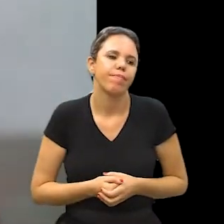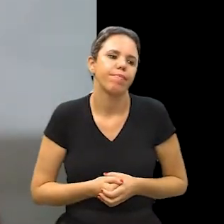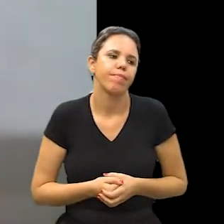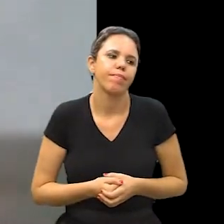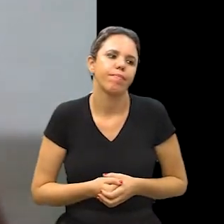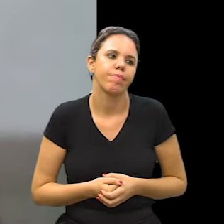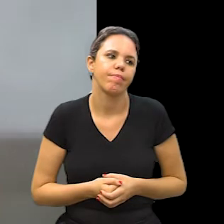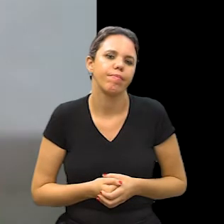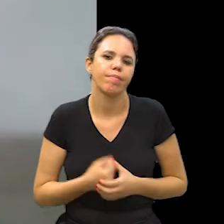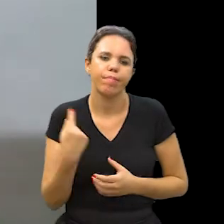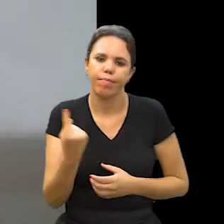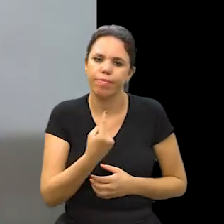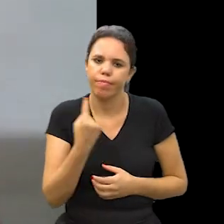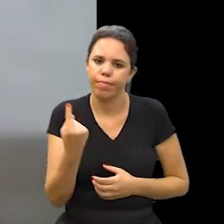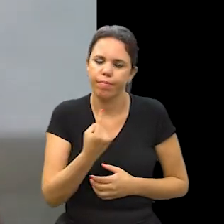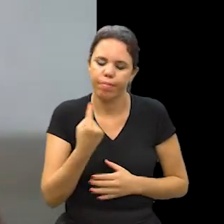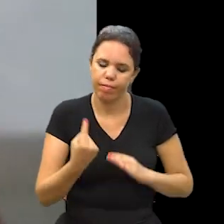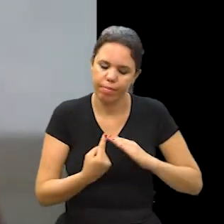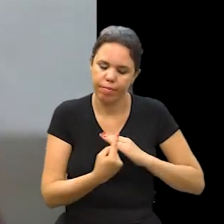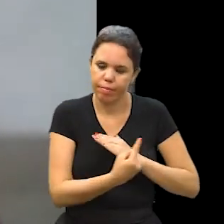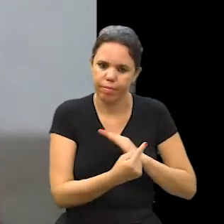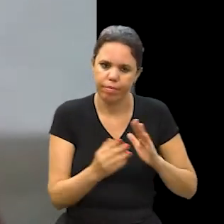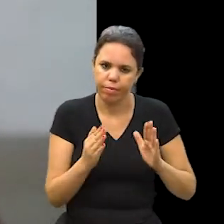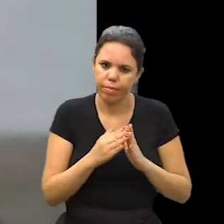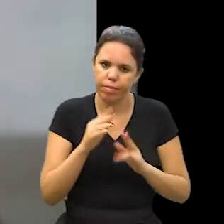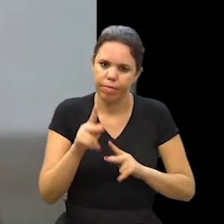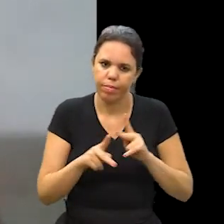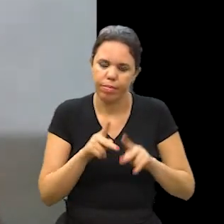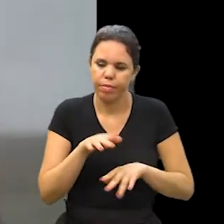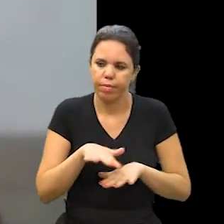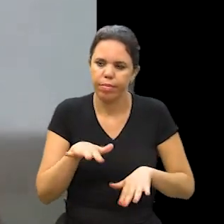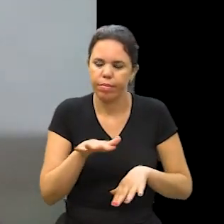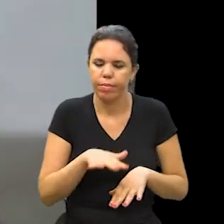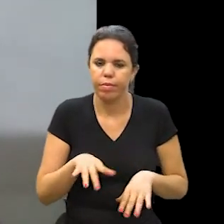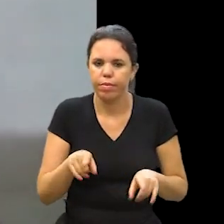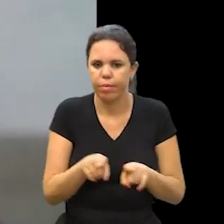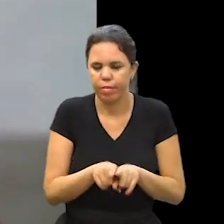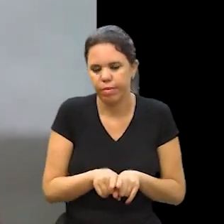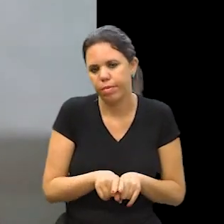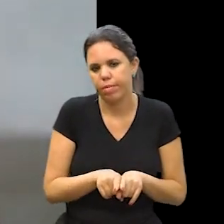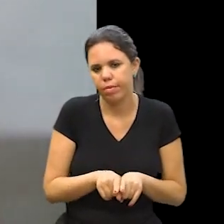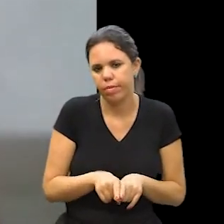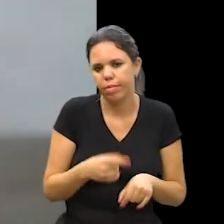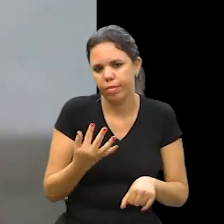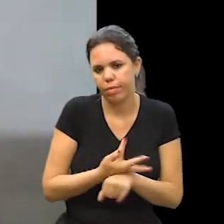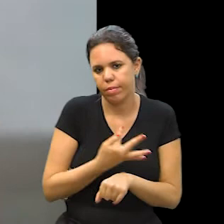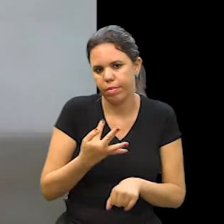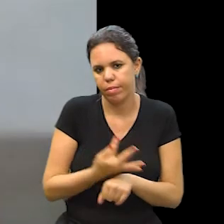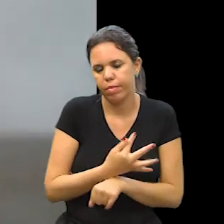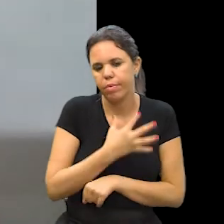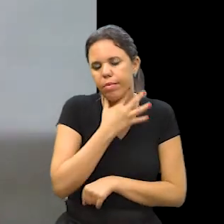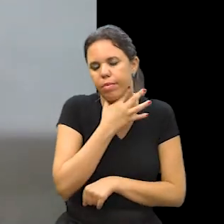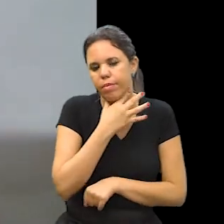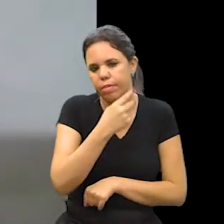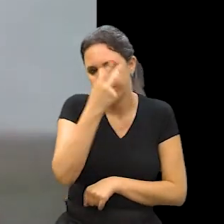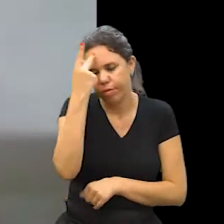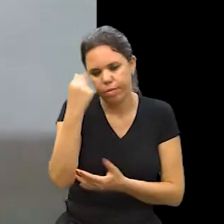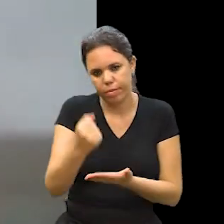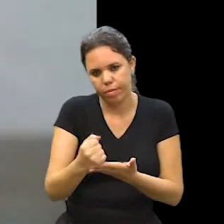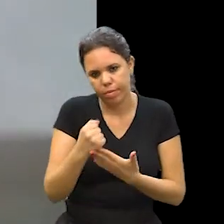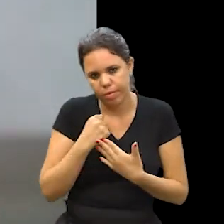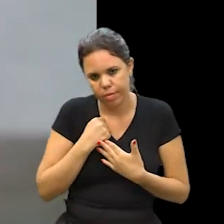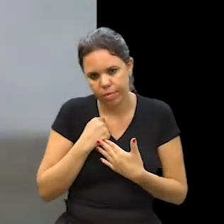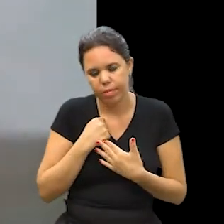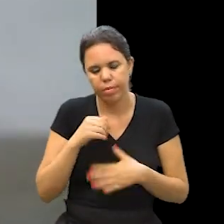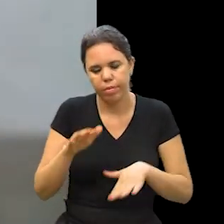bastante isolados, né, e muitas pessoas também passaram por dificuldades, e muitos que nos ajudavam,